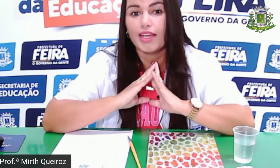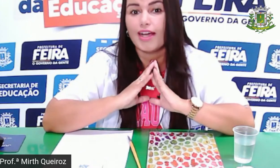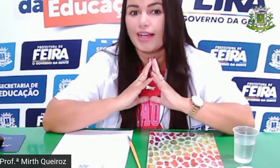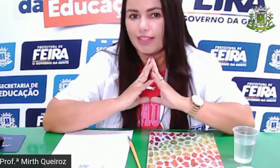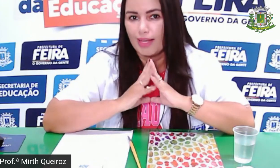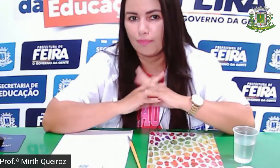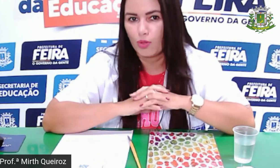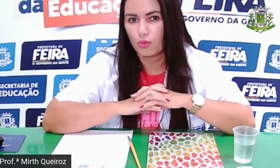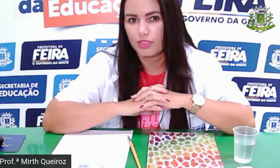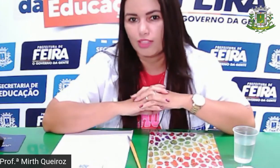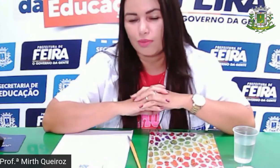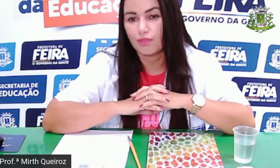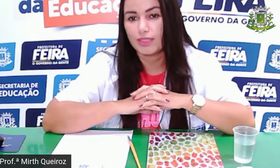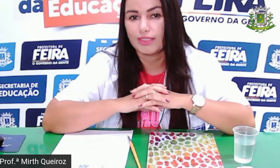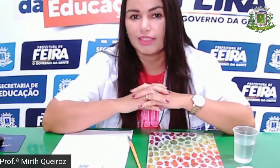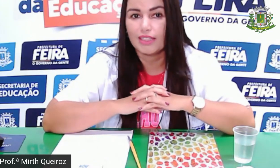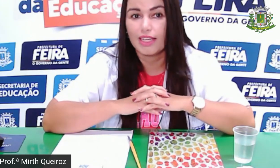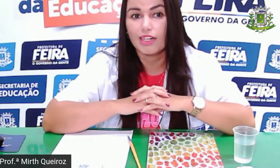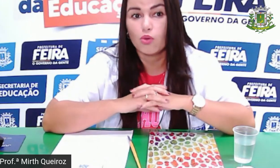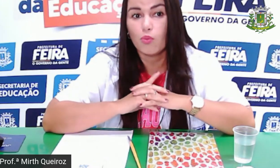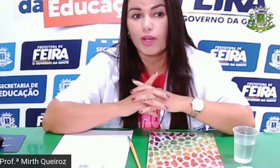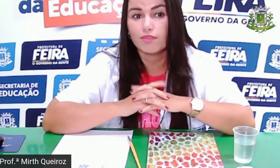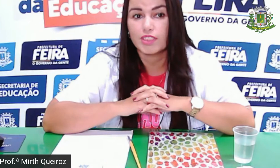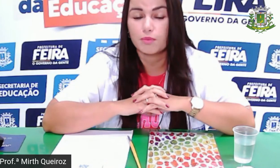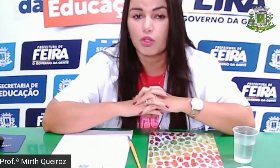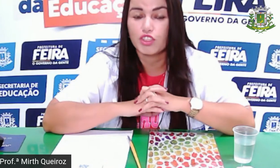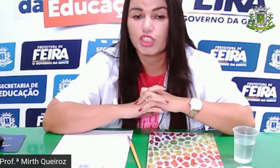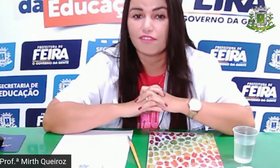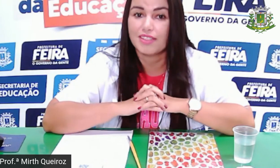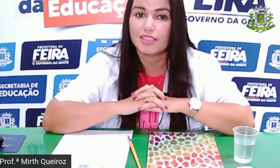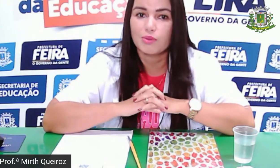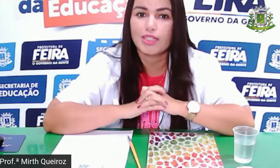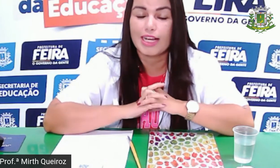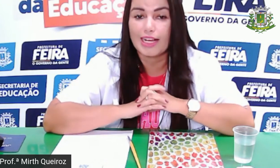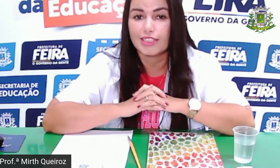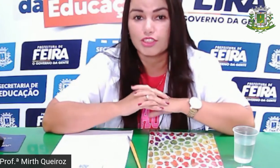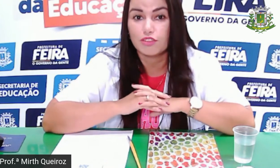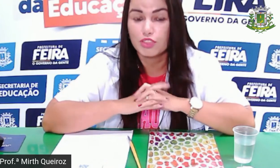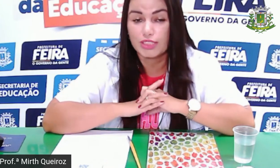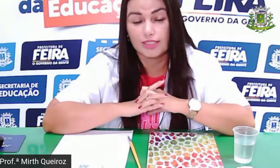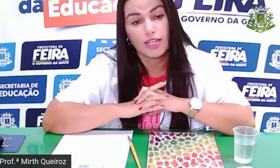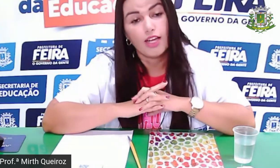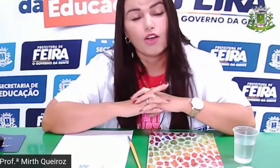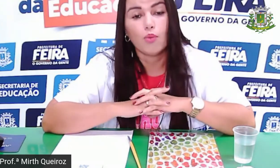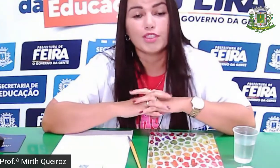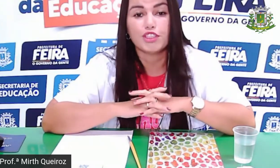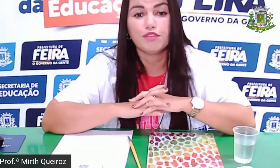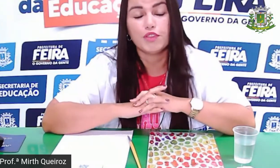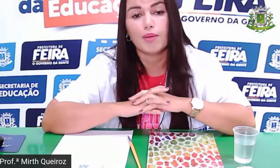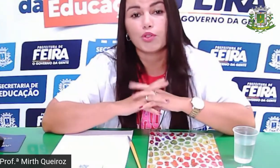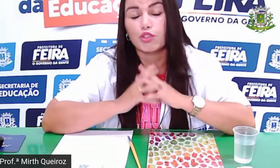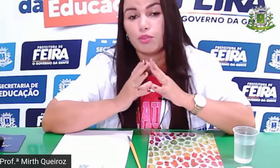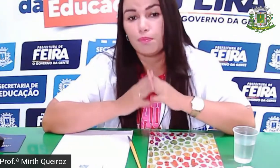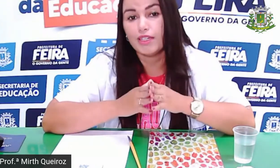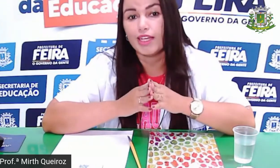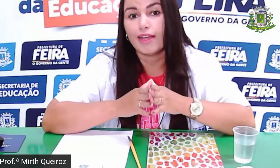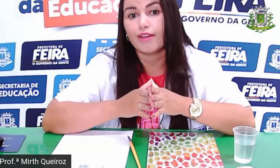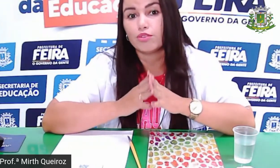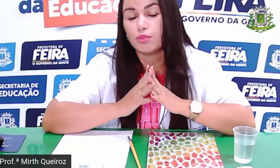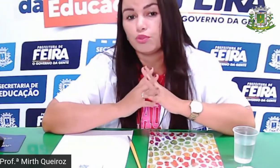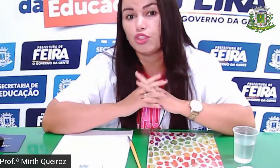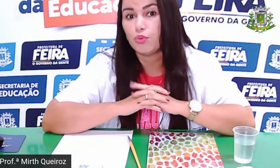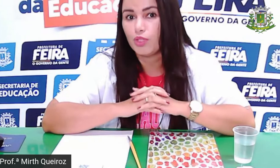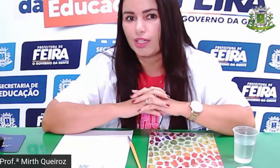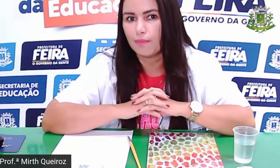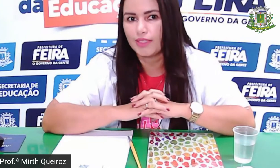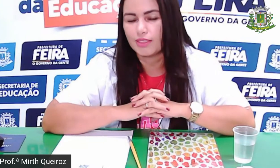que aqui na Pro, certo? Para vocês entenderem como é que vocês podem estar fazendo aí na casa de vocês. Como a gente viu, a monotipia, né, é um